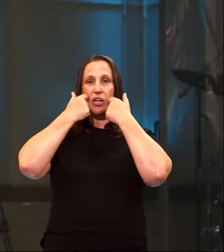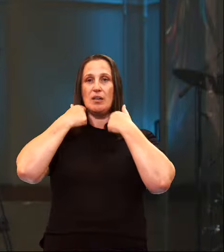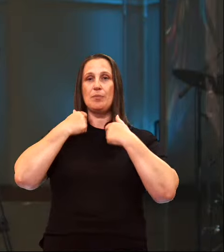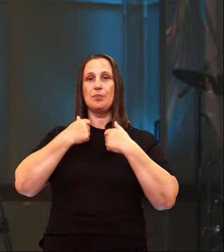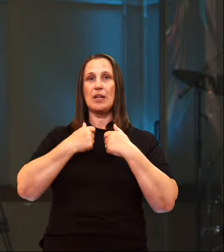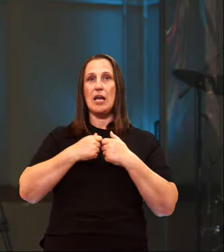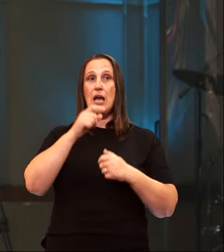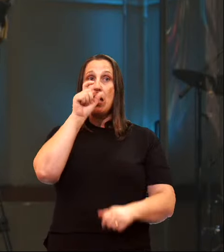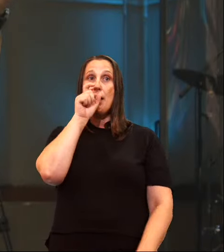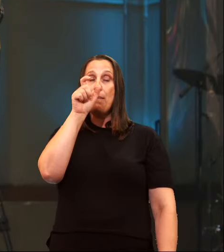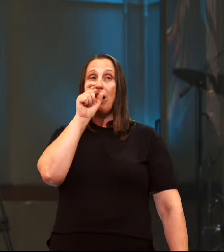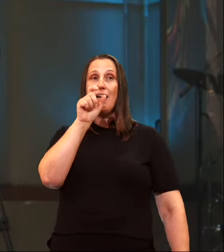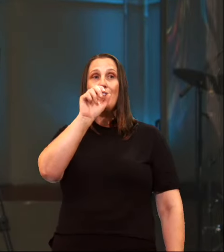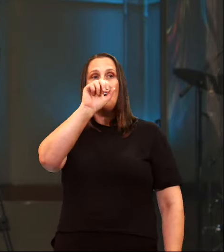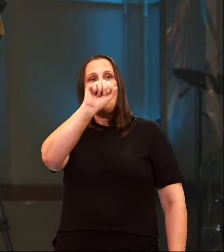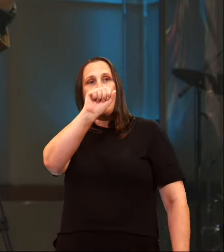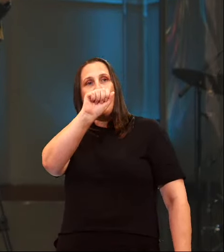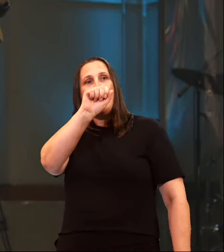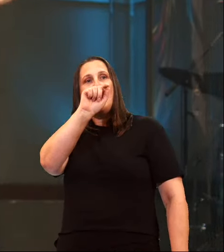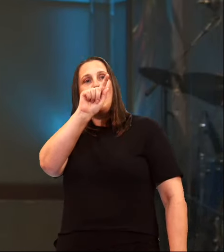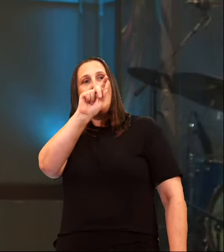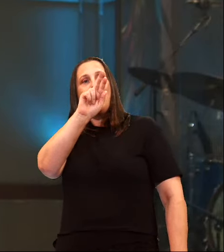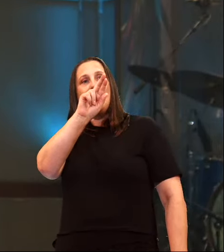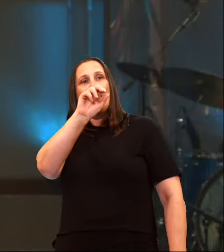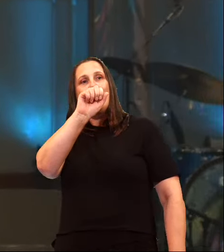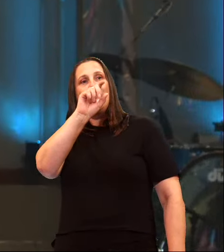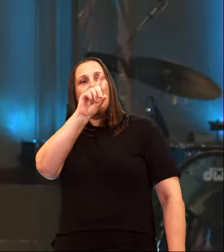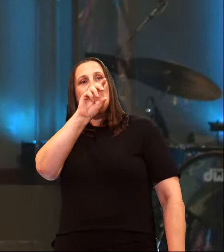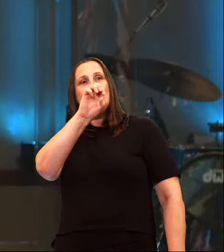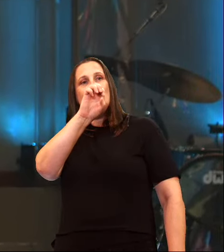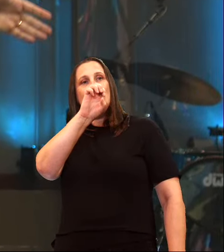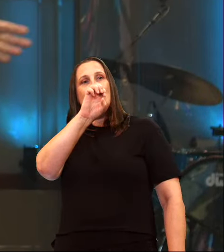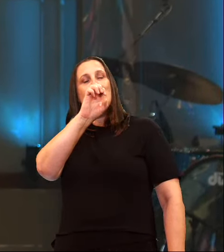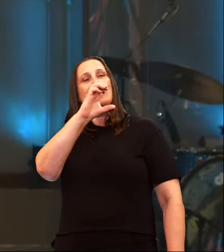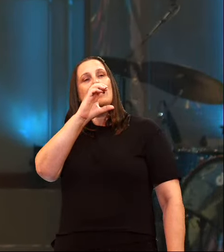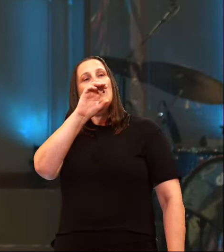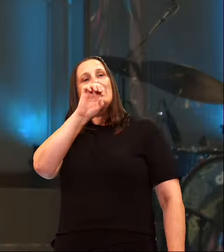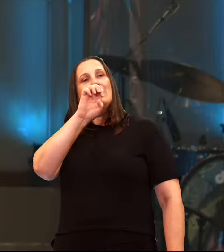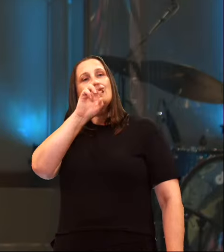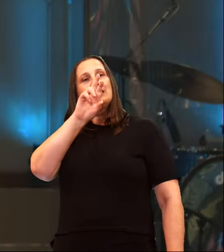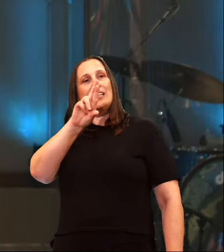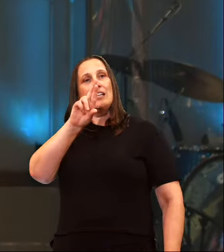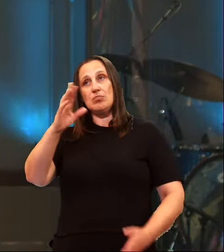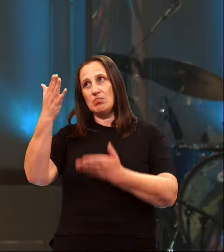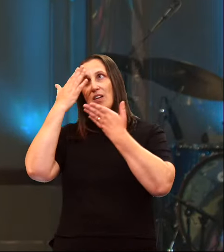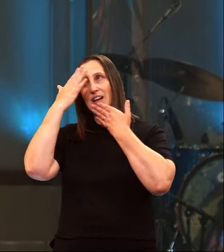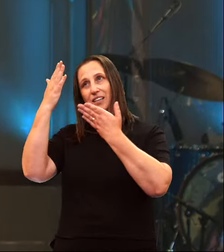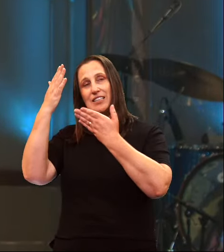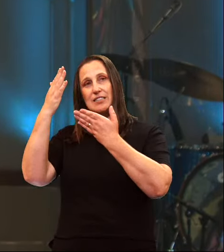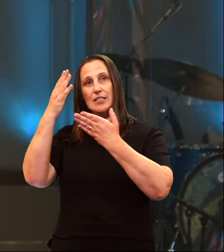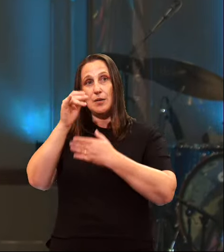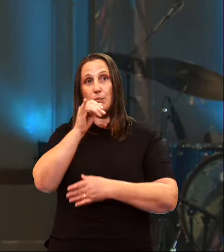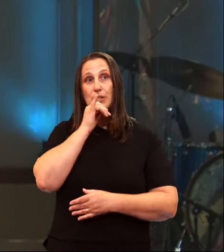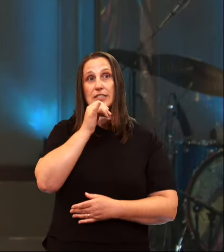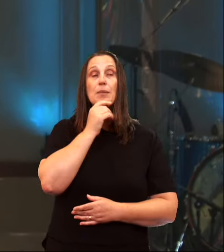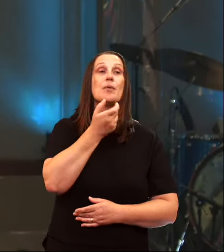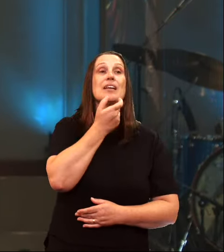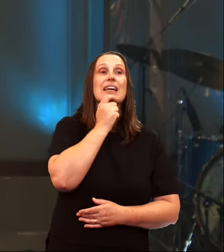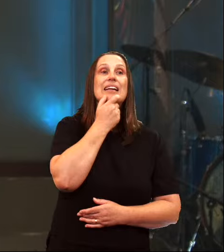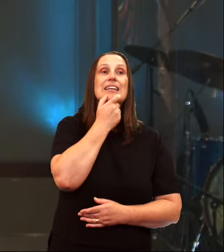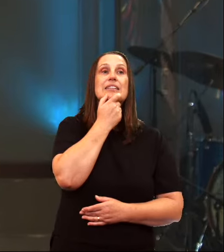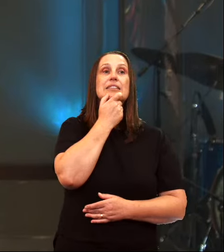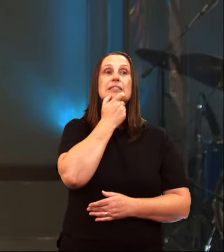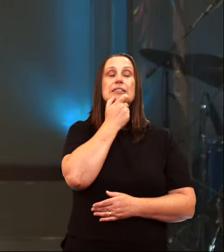palavra agradecer ou gratidão em outras línguas, a gente consegue entender o que a gratidão representa. Por exemplo, em inglês, thank you.